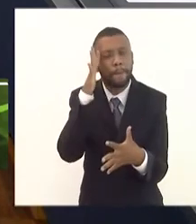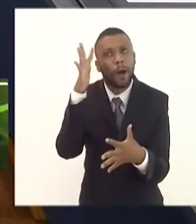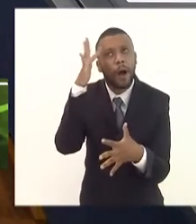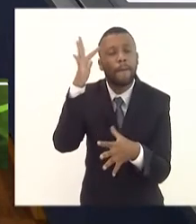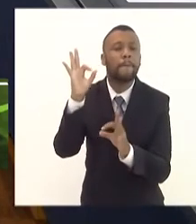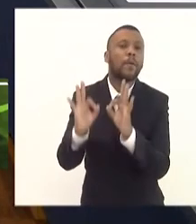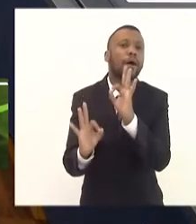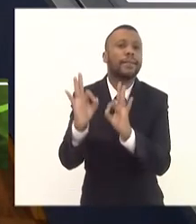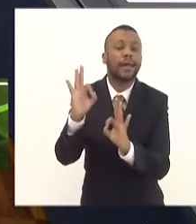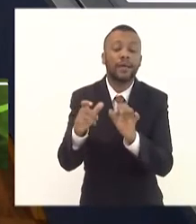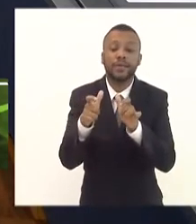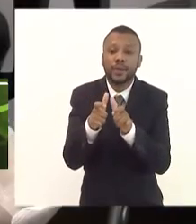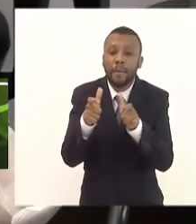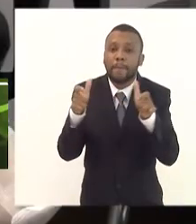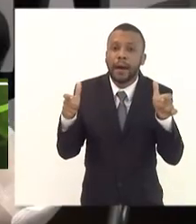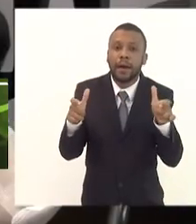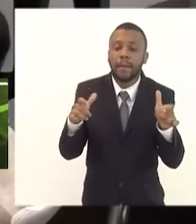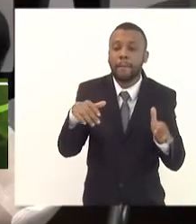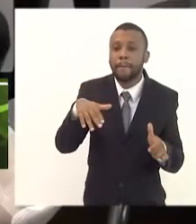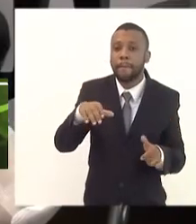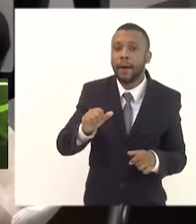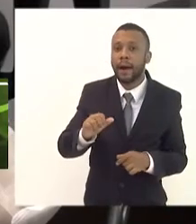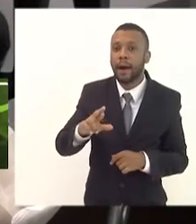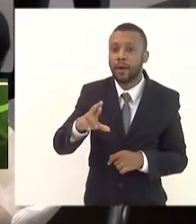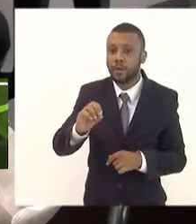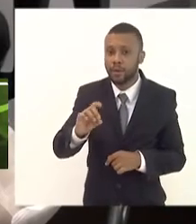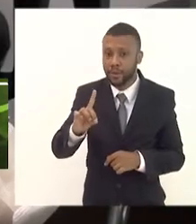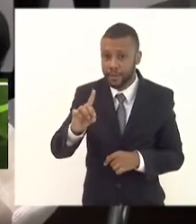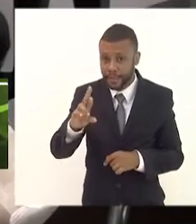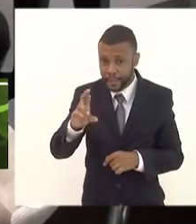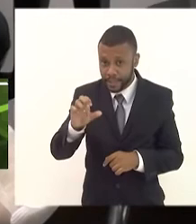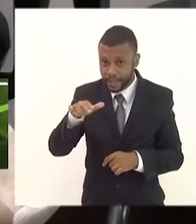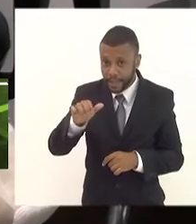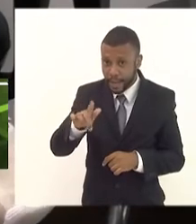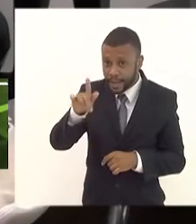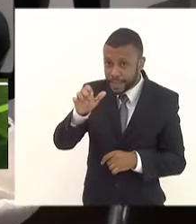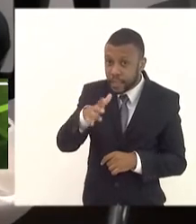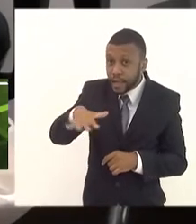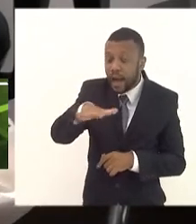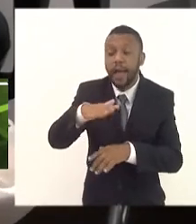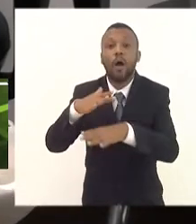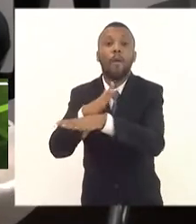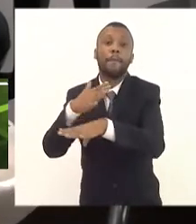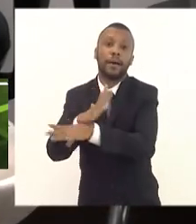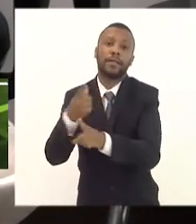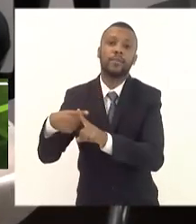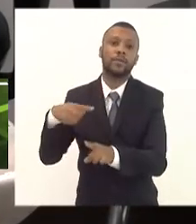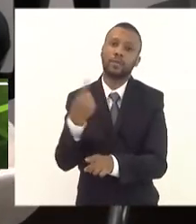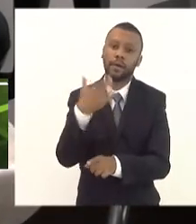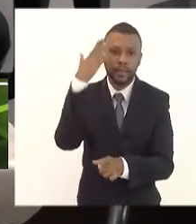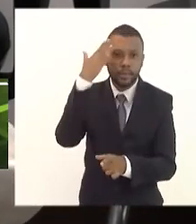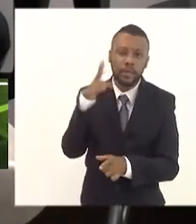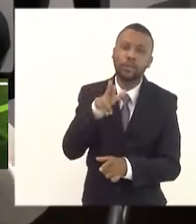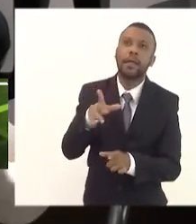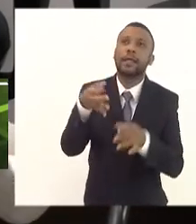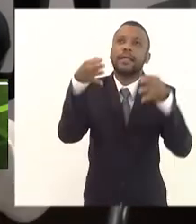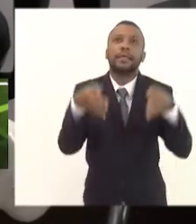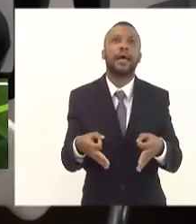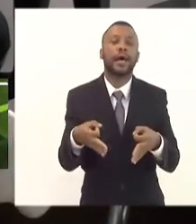de macrodrenagem hoje em área urbana por conta disso. Porque a gente sabe que não é o ideal, né? Que